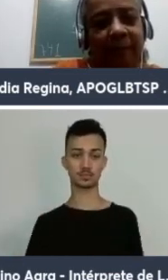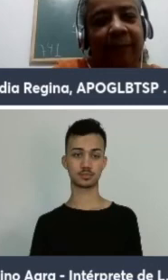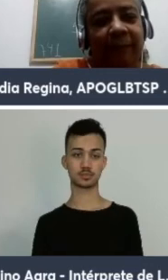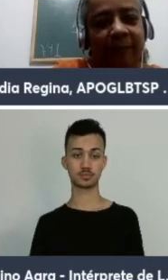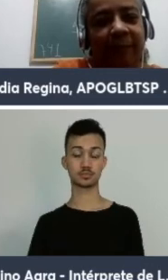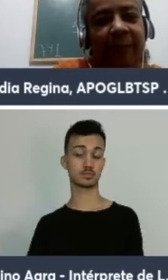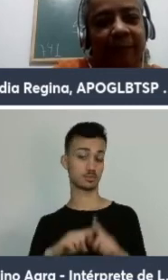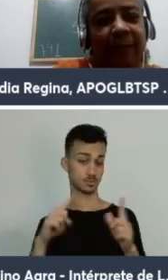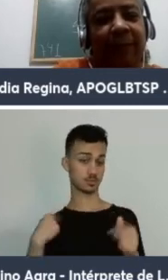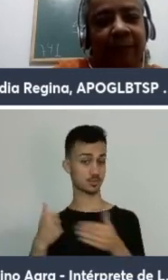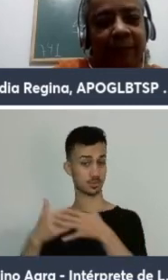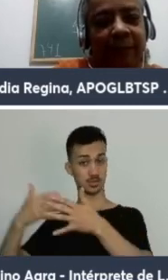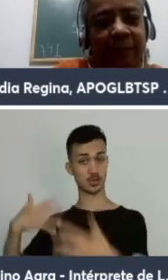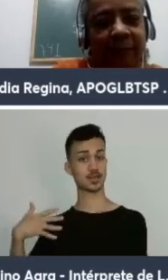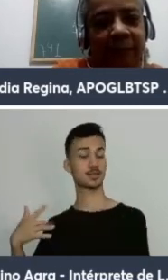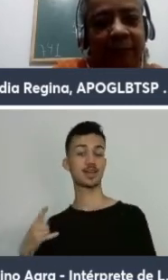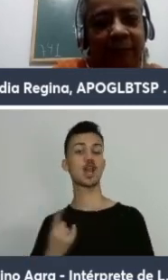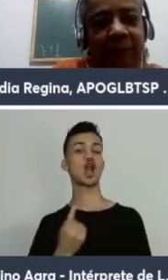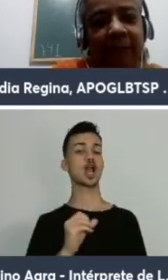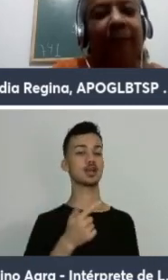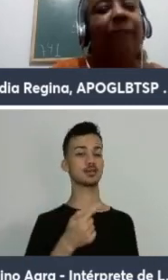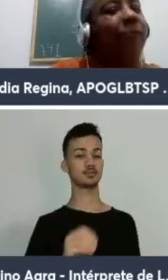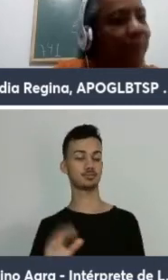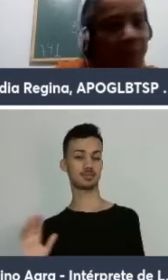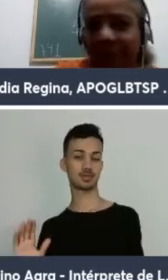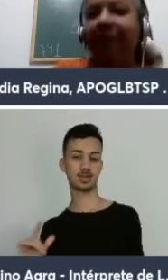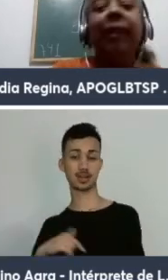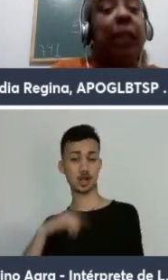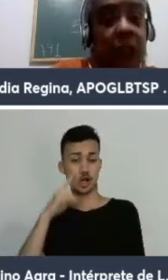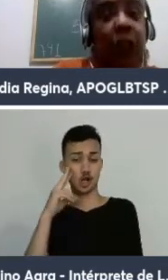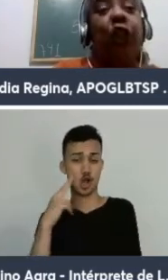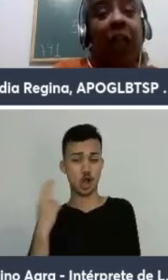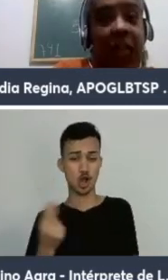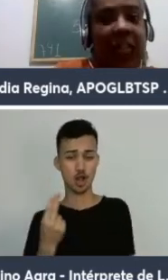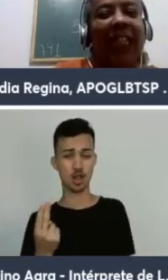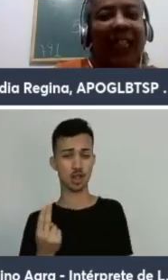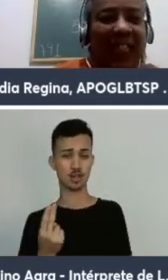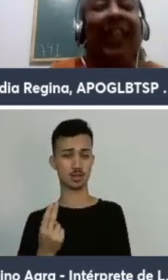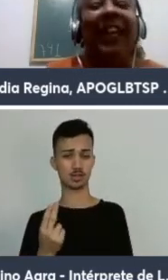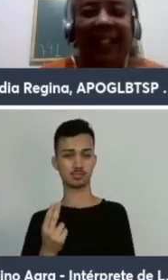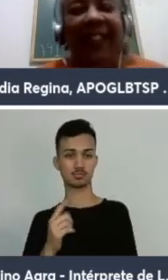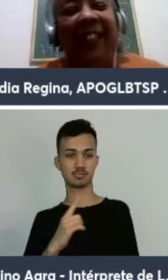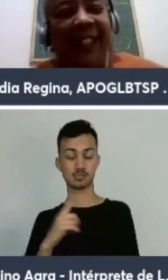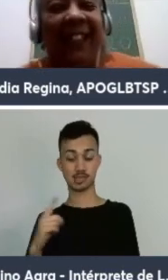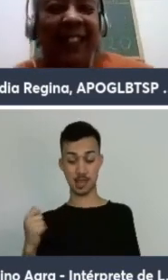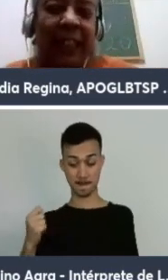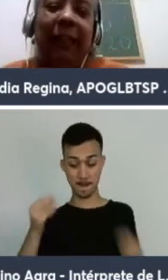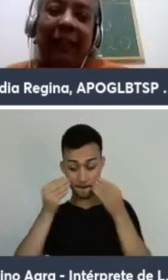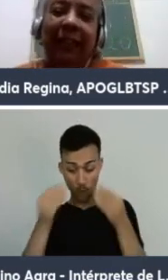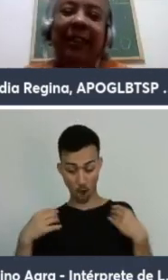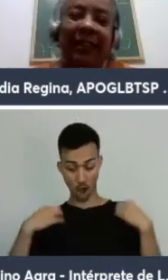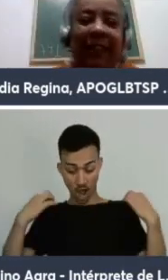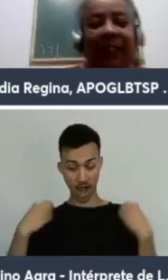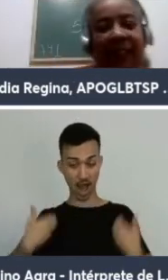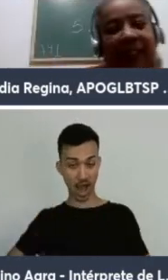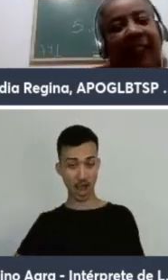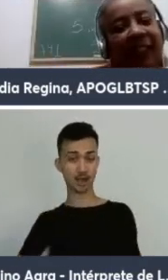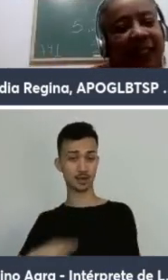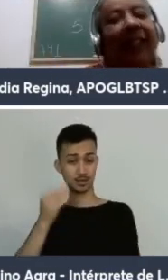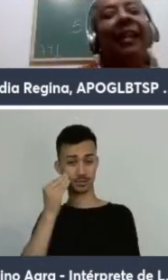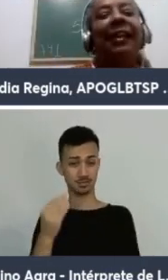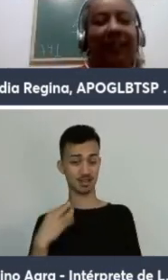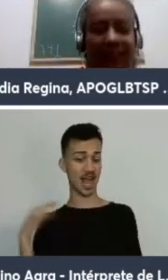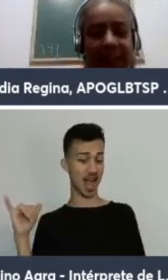anos 70, não tinha como parecer sem ser. Aqui ninguém engana, ninguém queira se